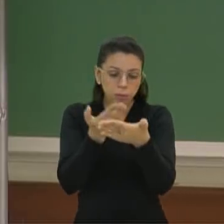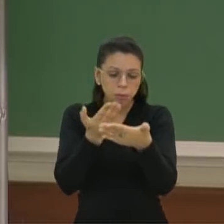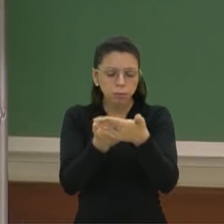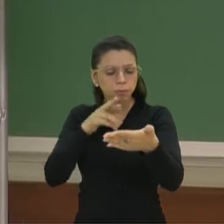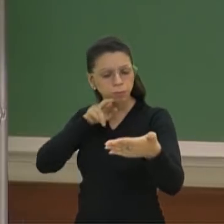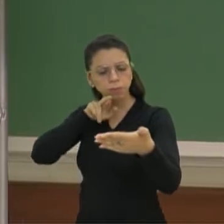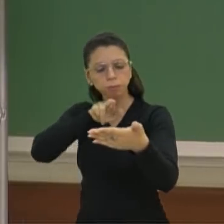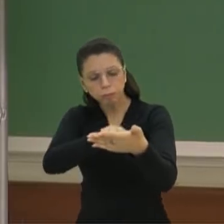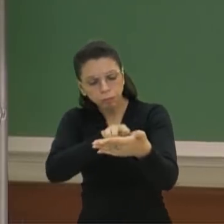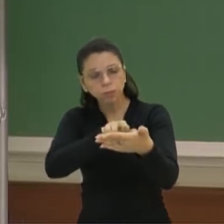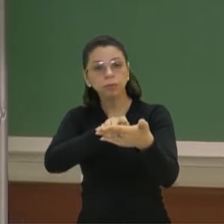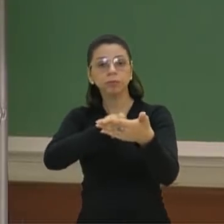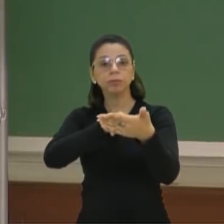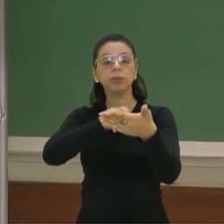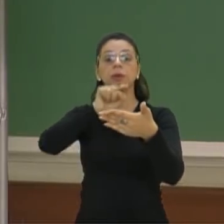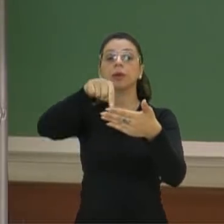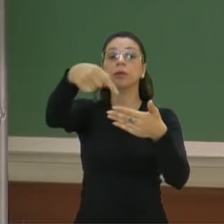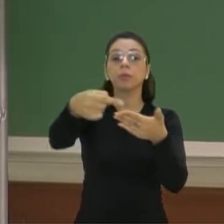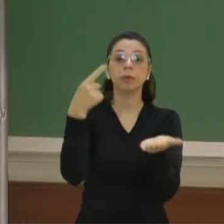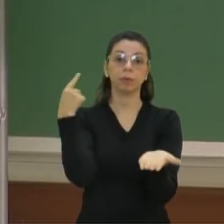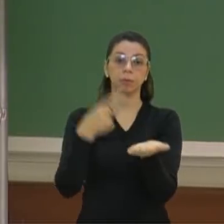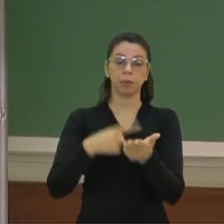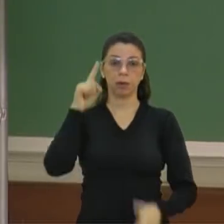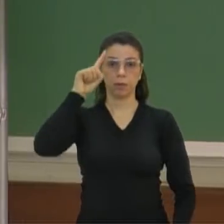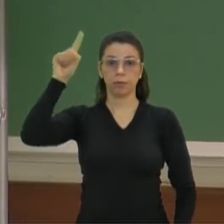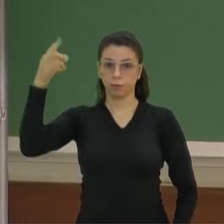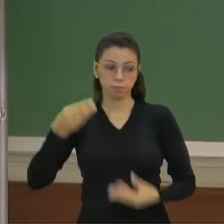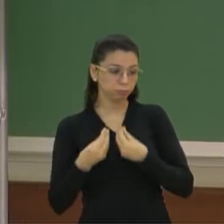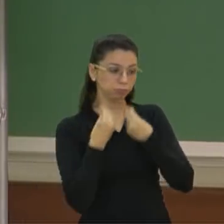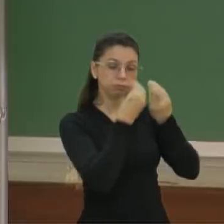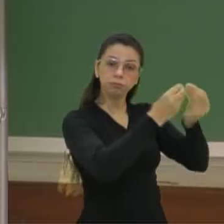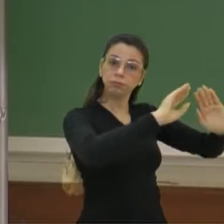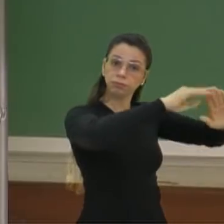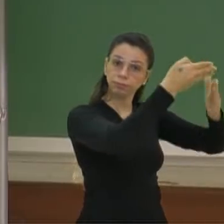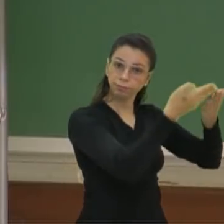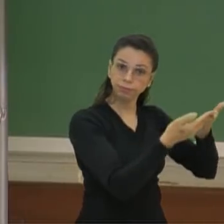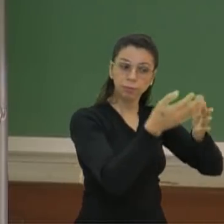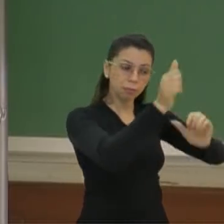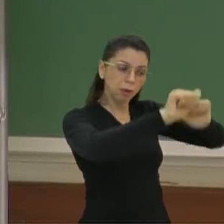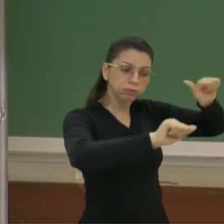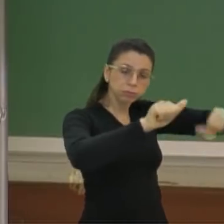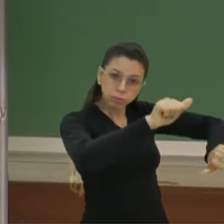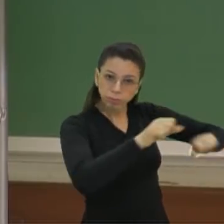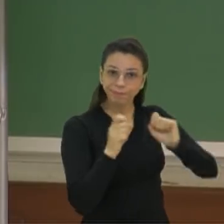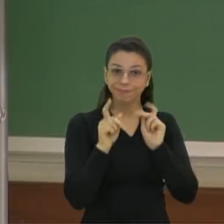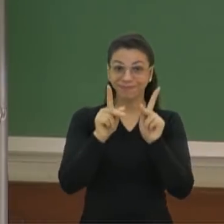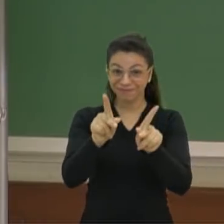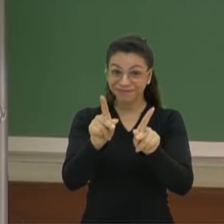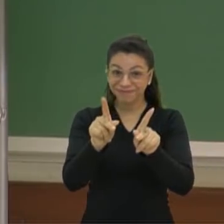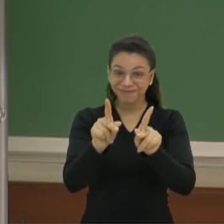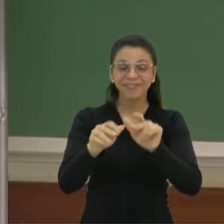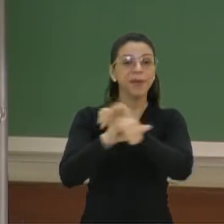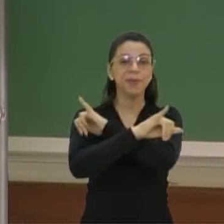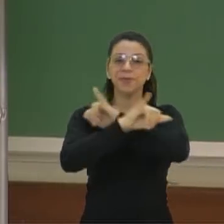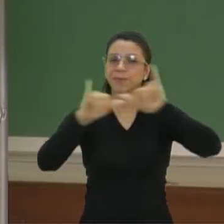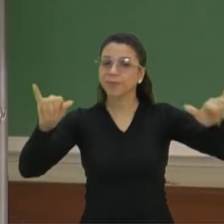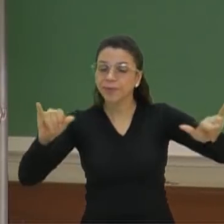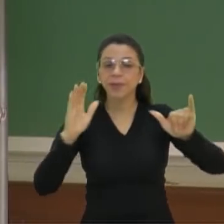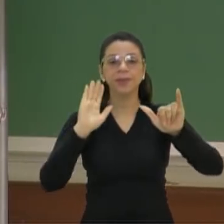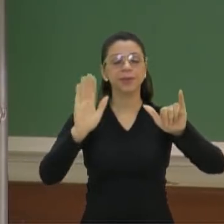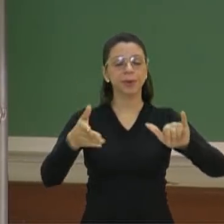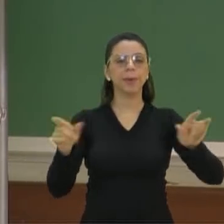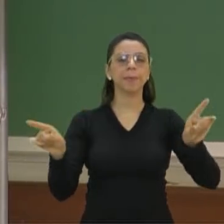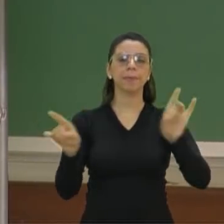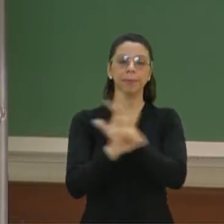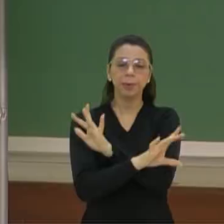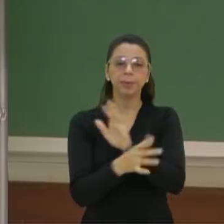resolva as atividades e veja o momento de entregar para ser avaliado. Perfeito? Recados em dia,